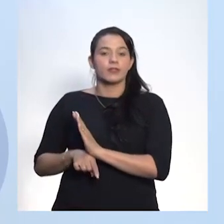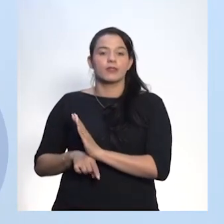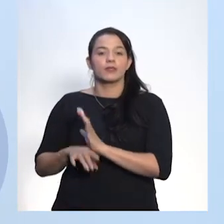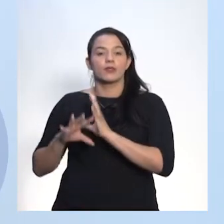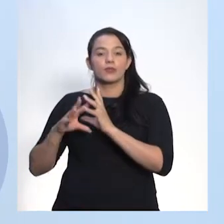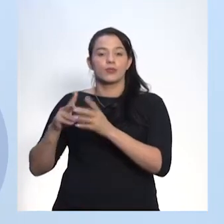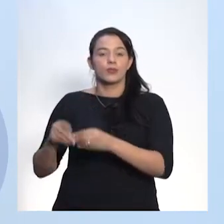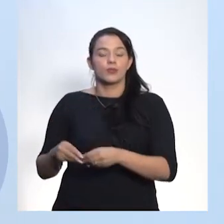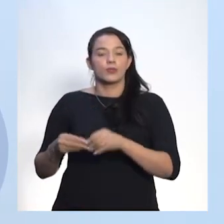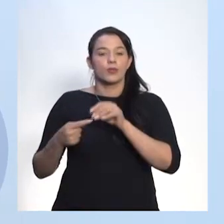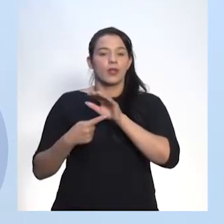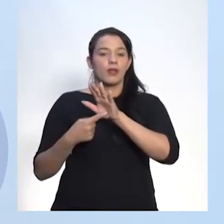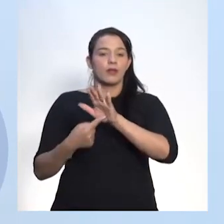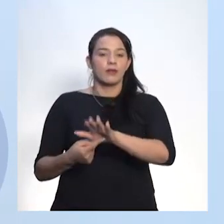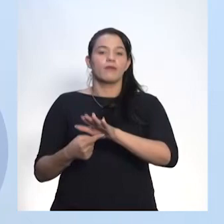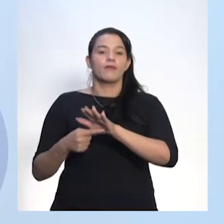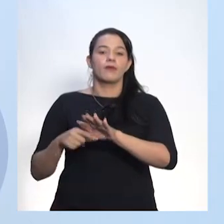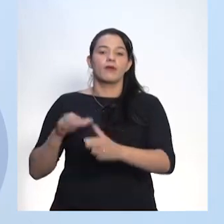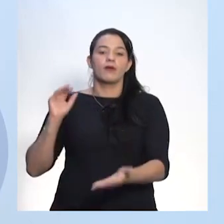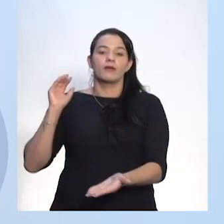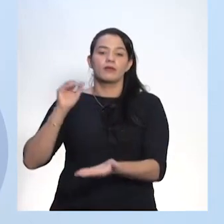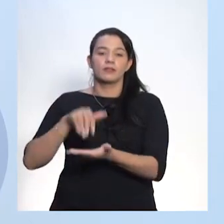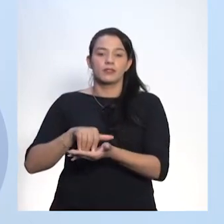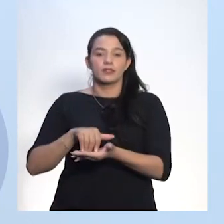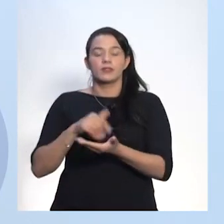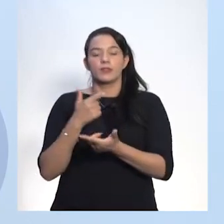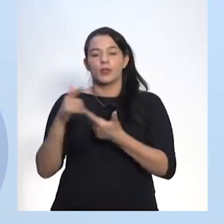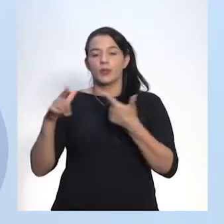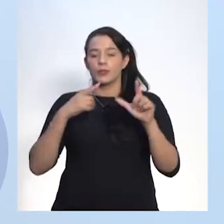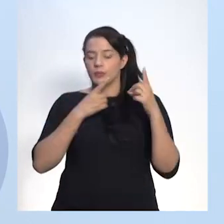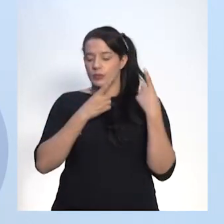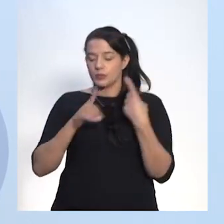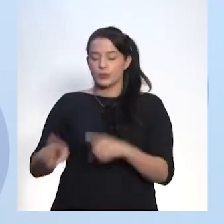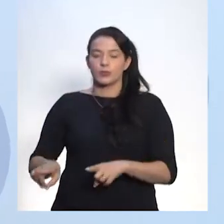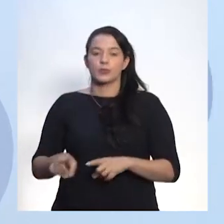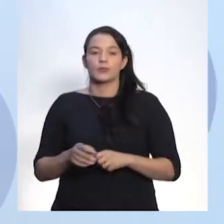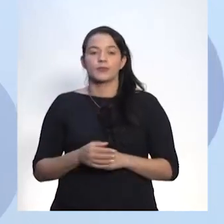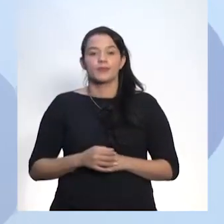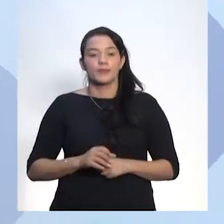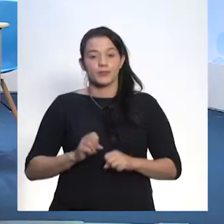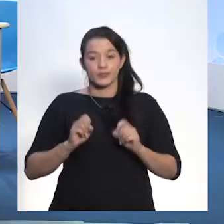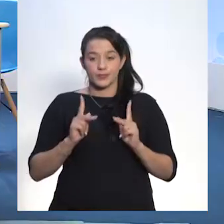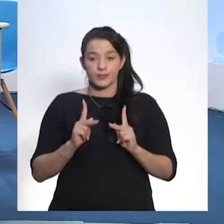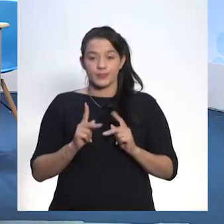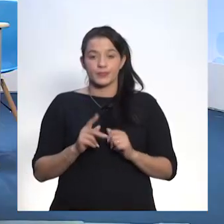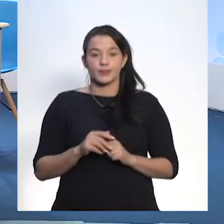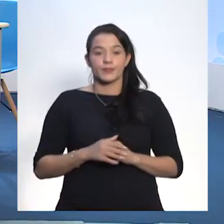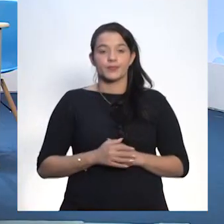pudessem levá-los até os seus opositores. Ok?